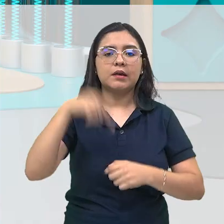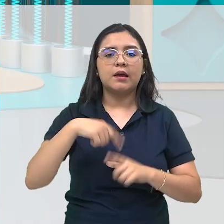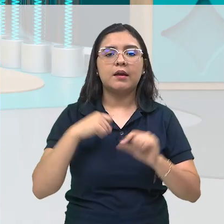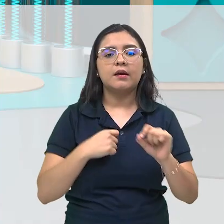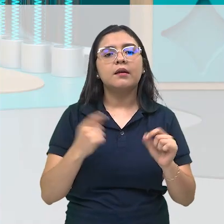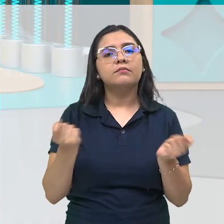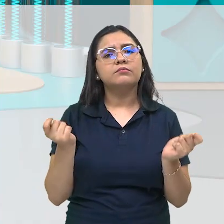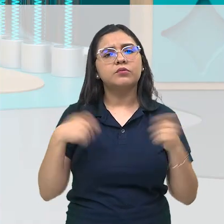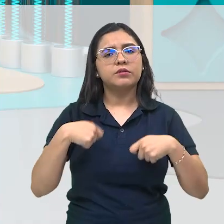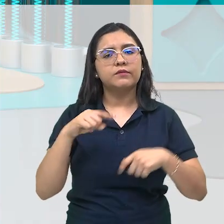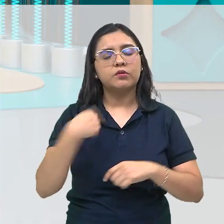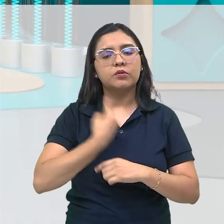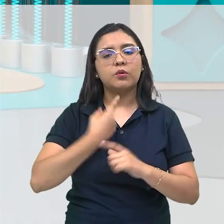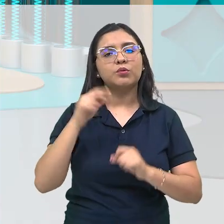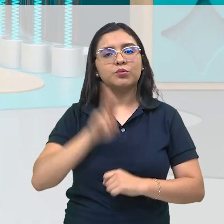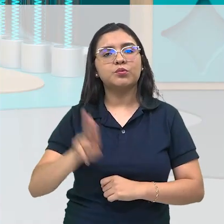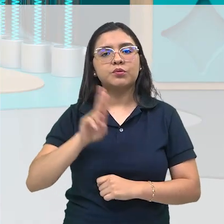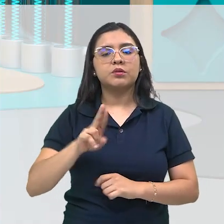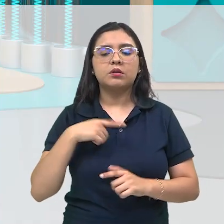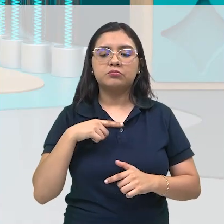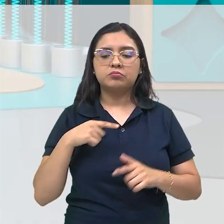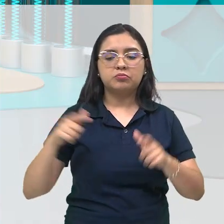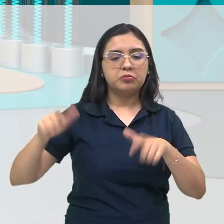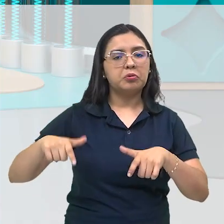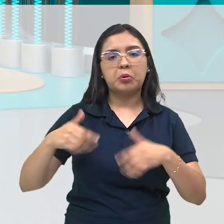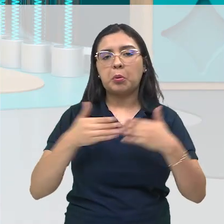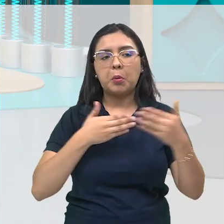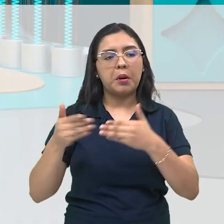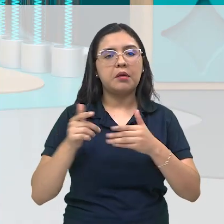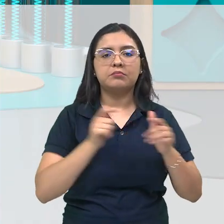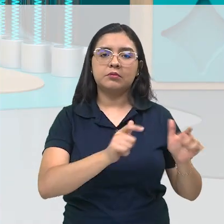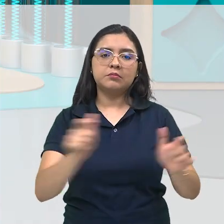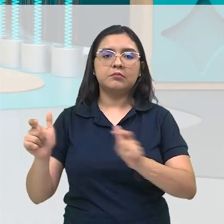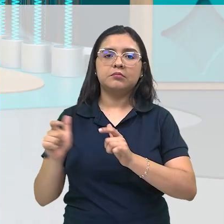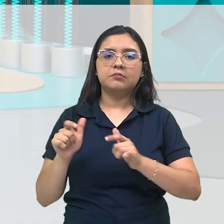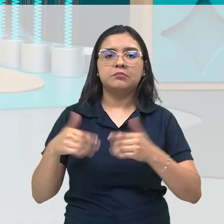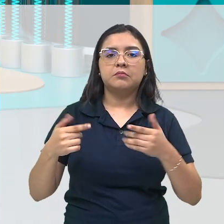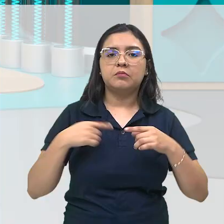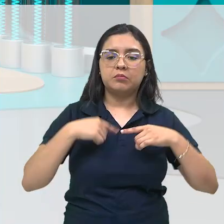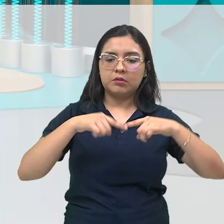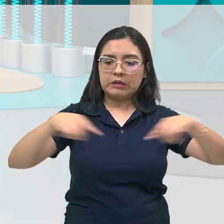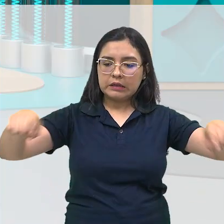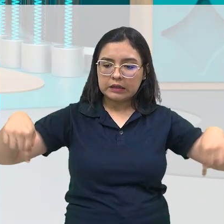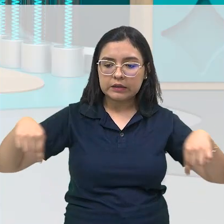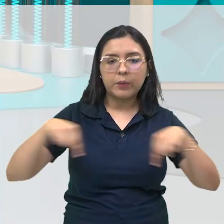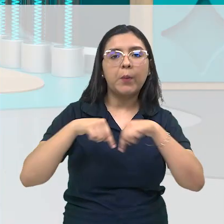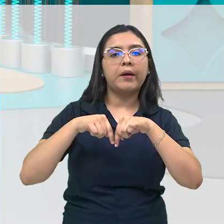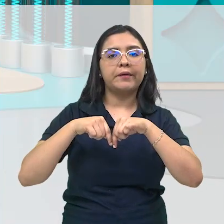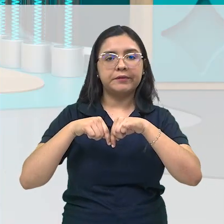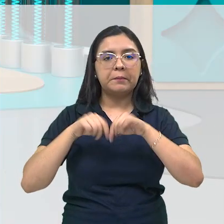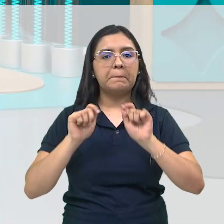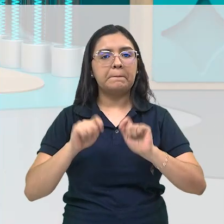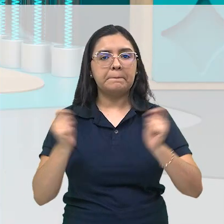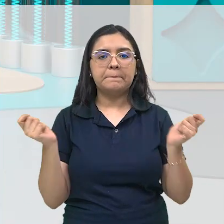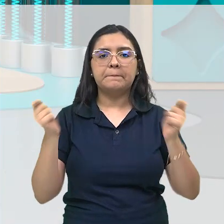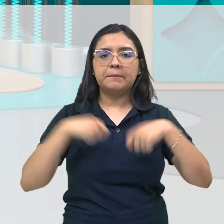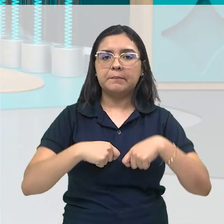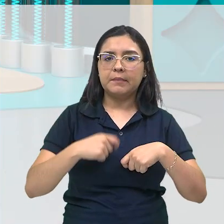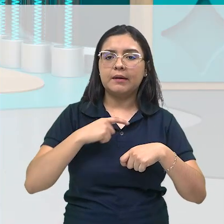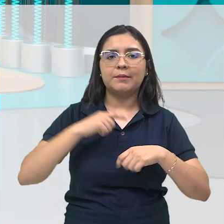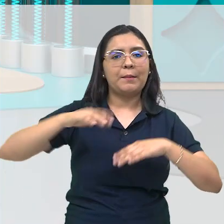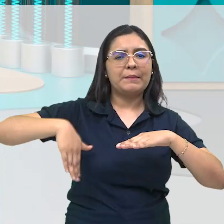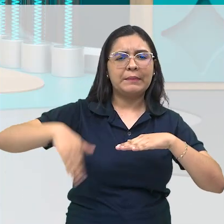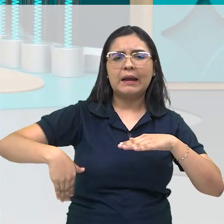muito possível da gente replicar num ambiente assim qualquer, de um terreno bem aberto, né, ou numa praia ou